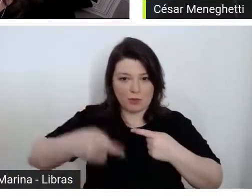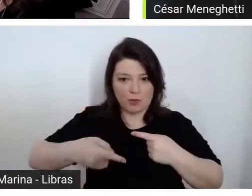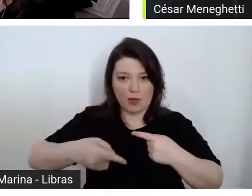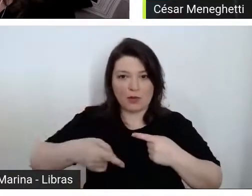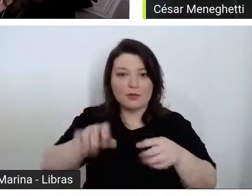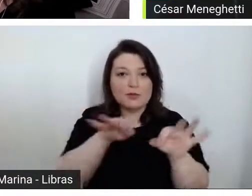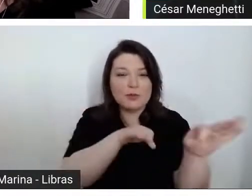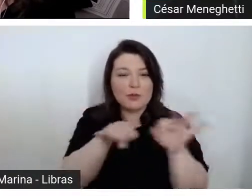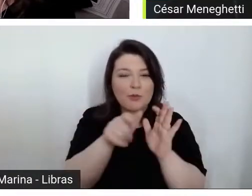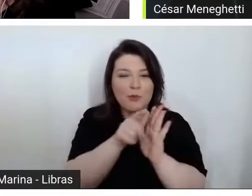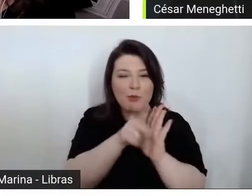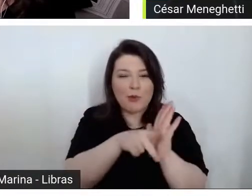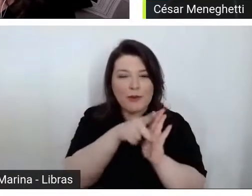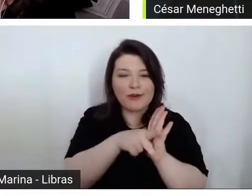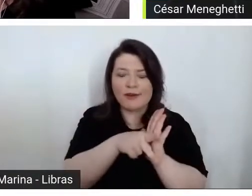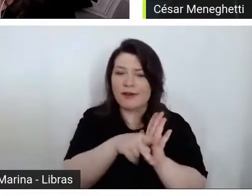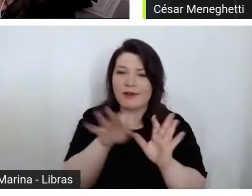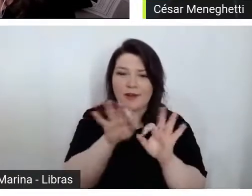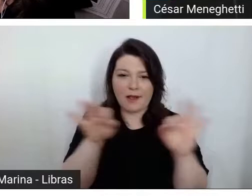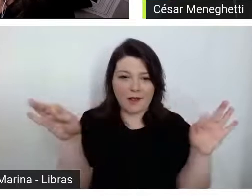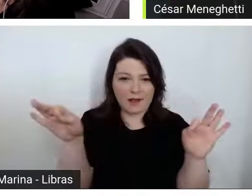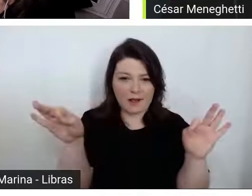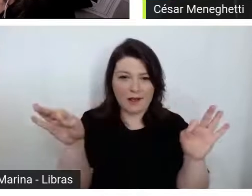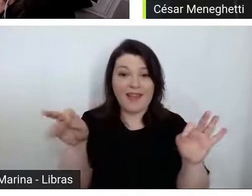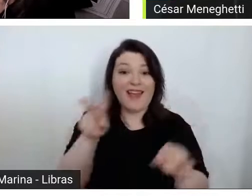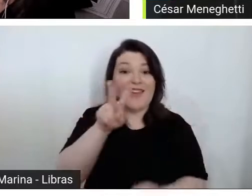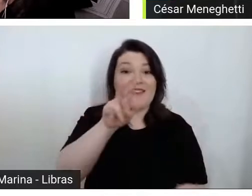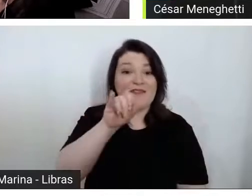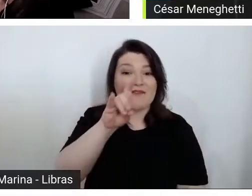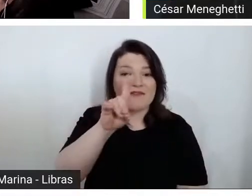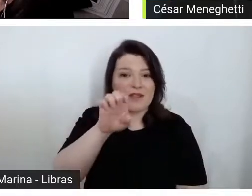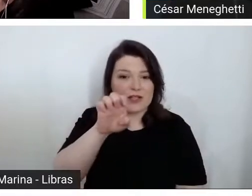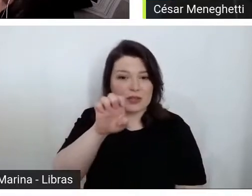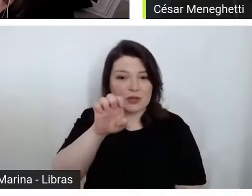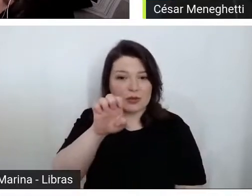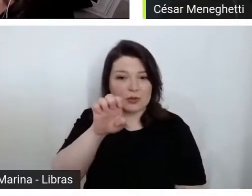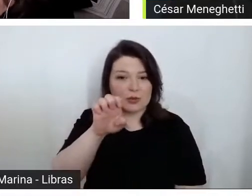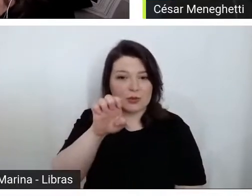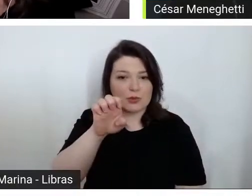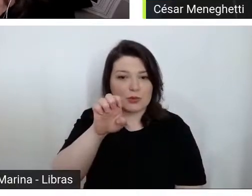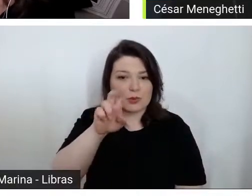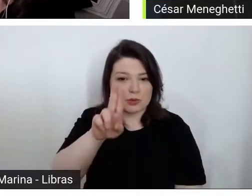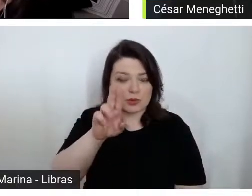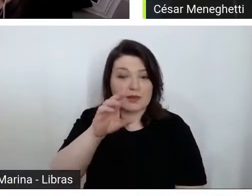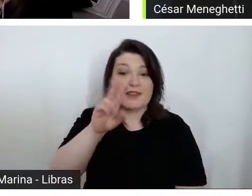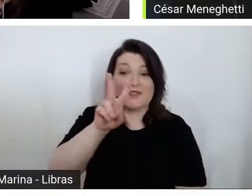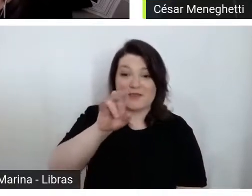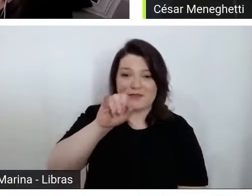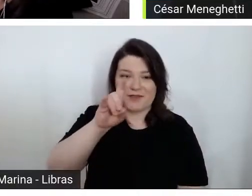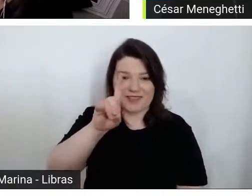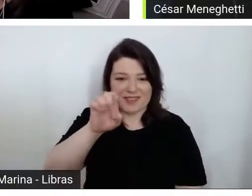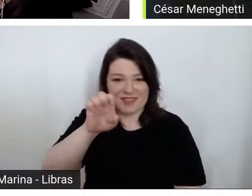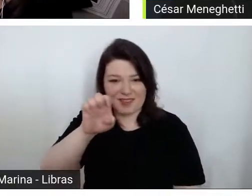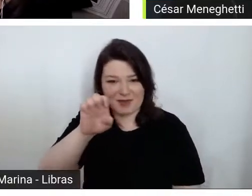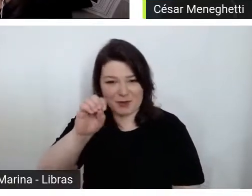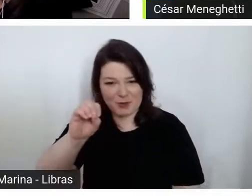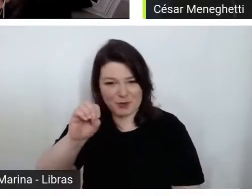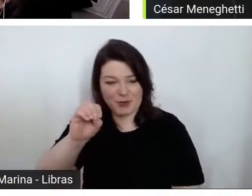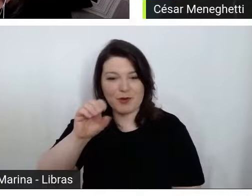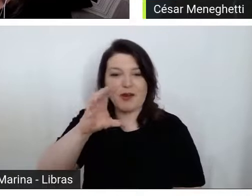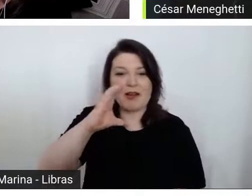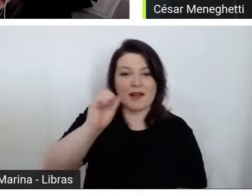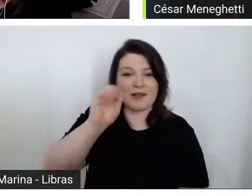é incrível também, que é da videocabine, que essa, a videocabine é um outro, o